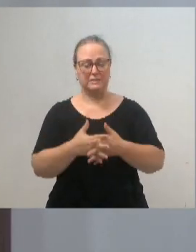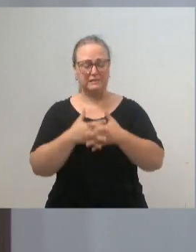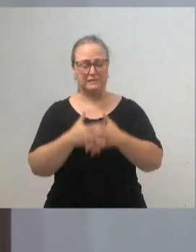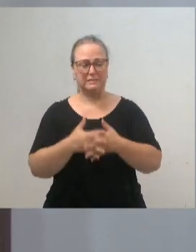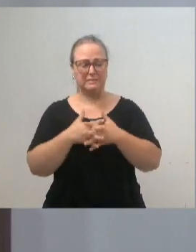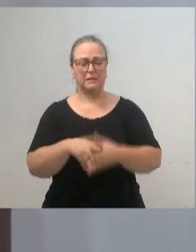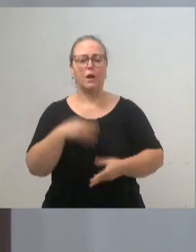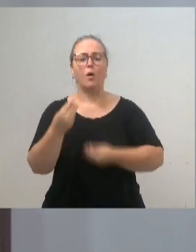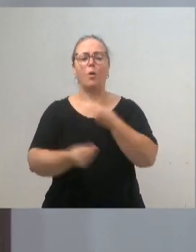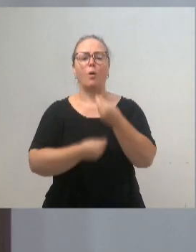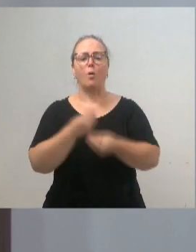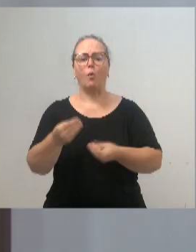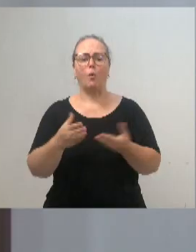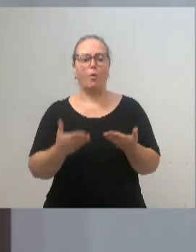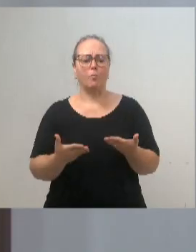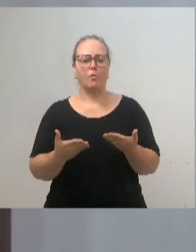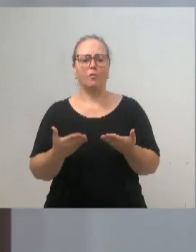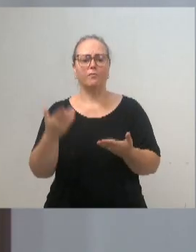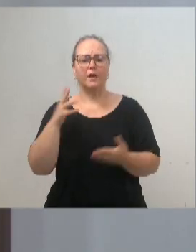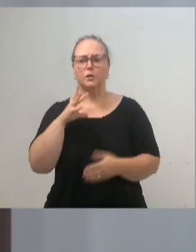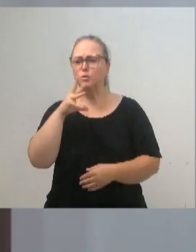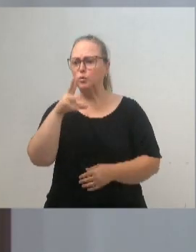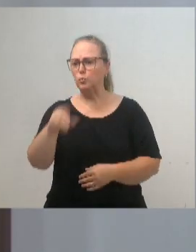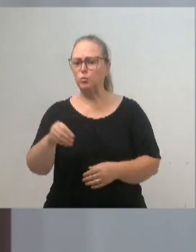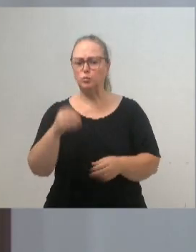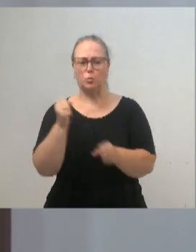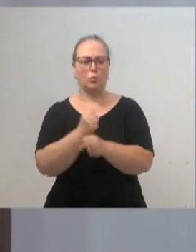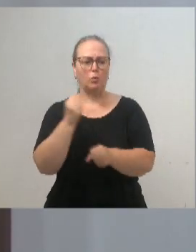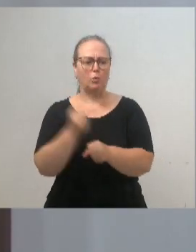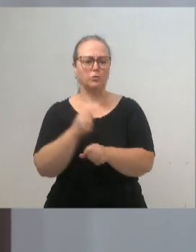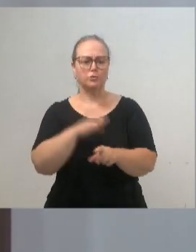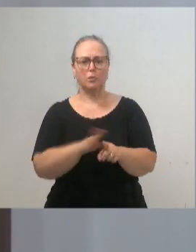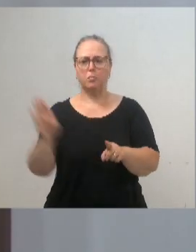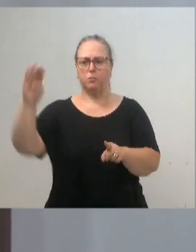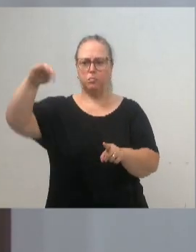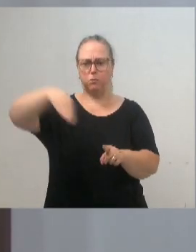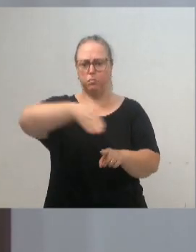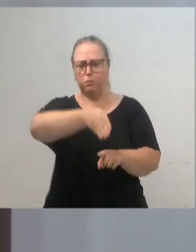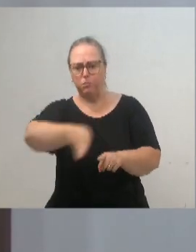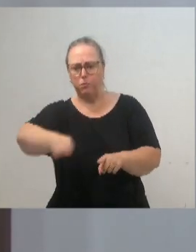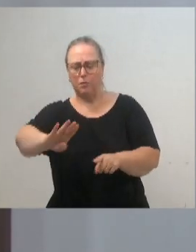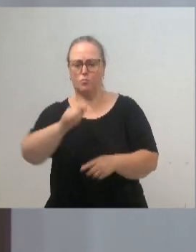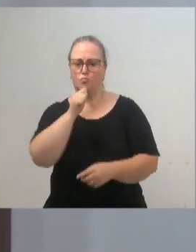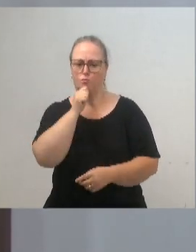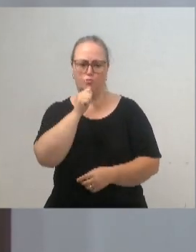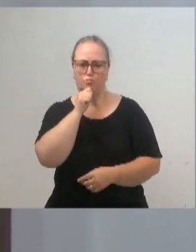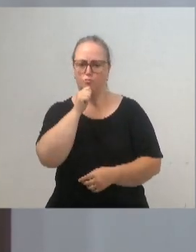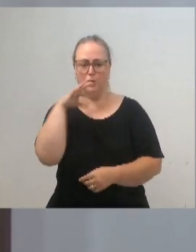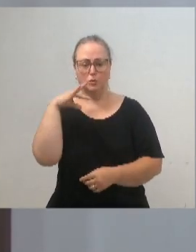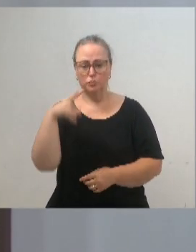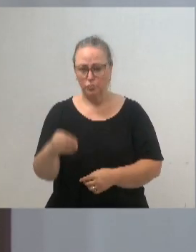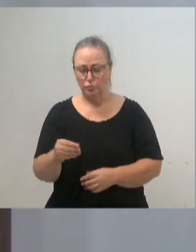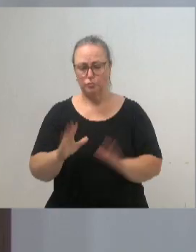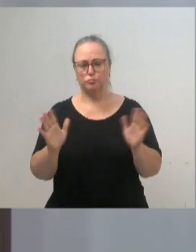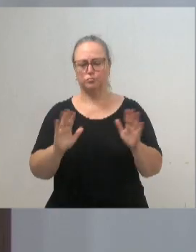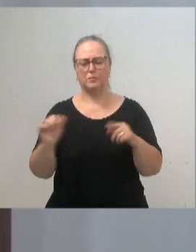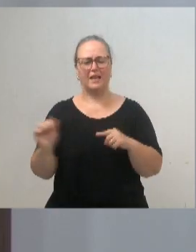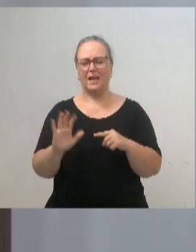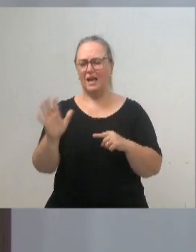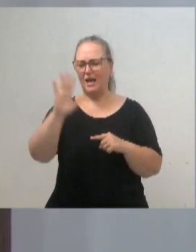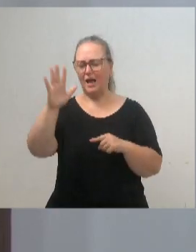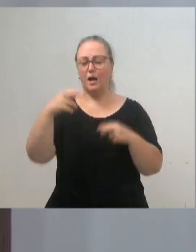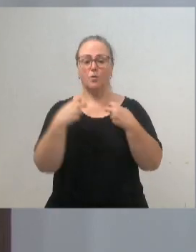rasgar a cidade com viadutos, pontes o tempo inteiro. A gente quer aumento da infraestrutura, mas não tem como fazer tudo que a gente gostaria, porque é muito caro, e o corredor de